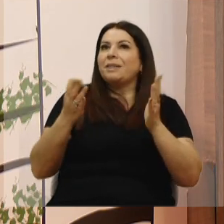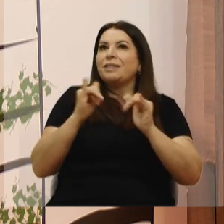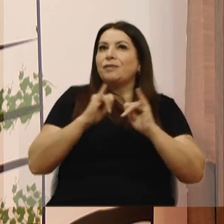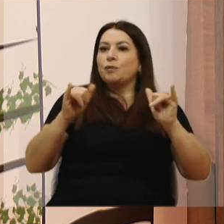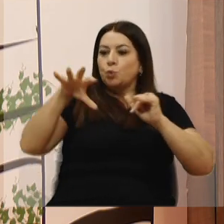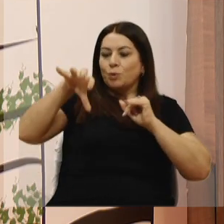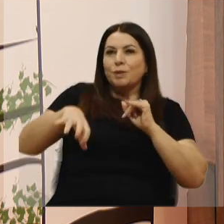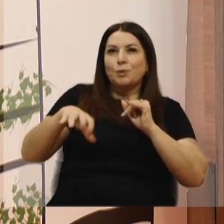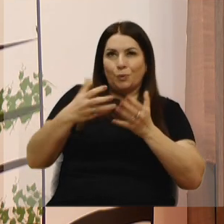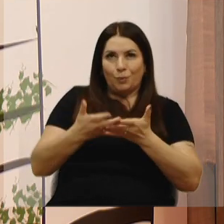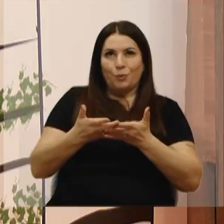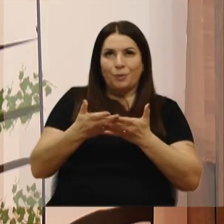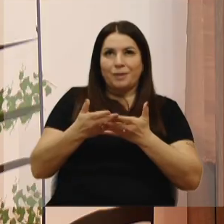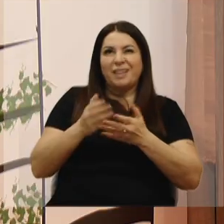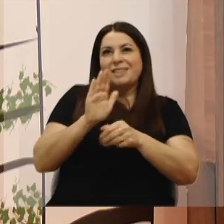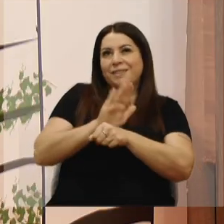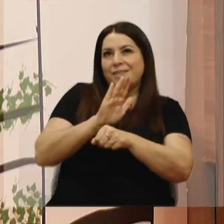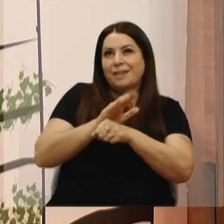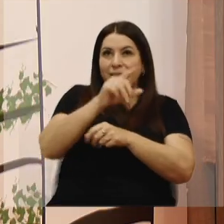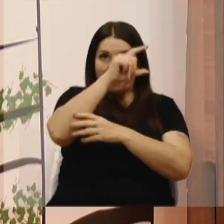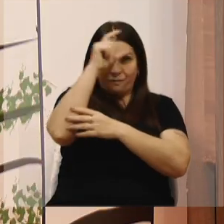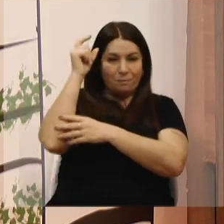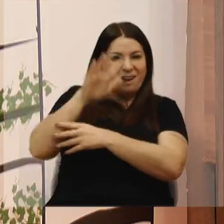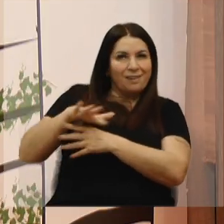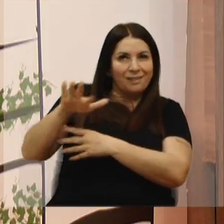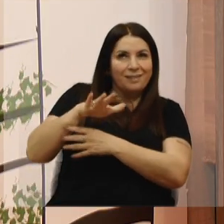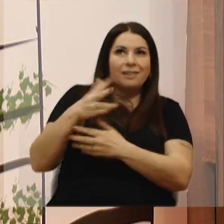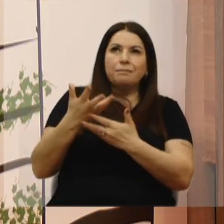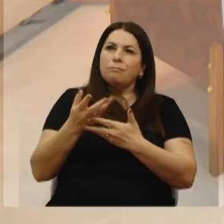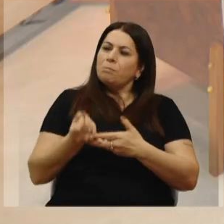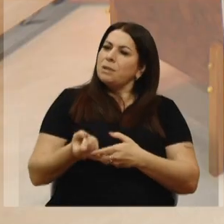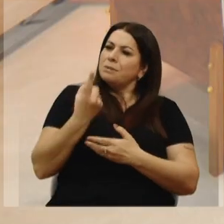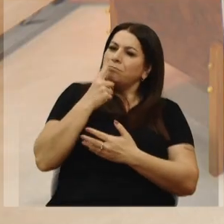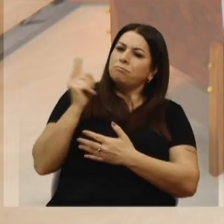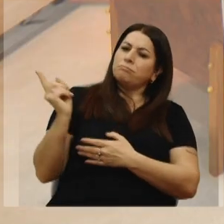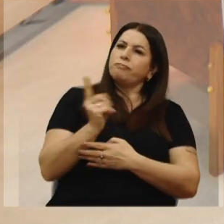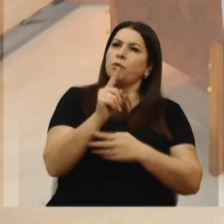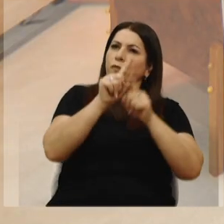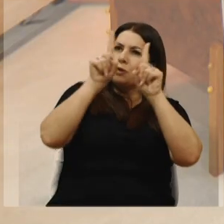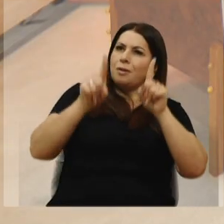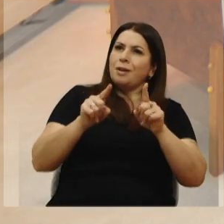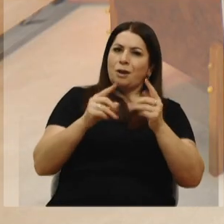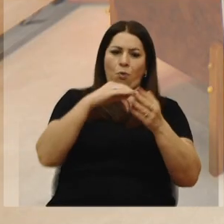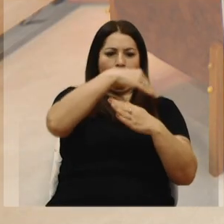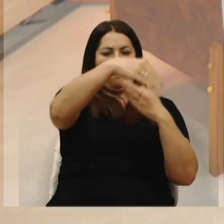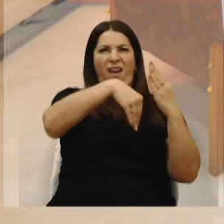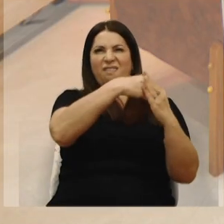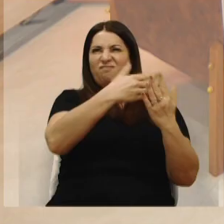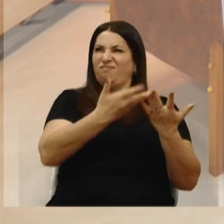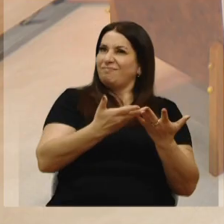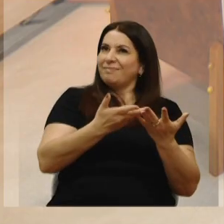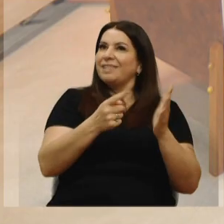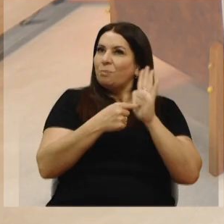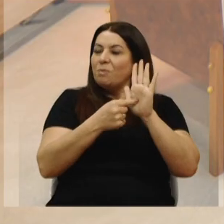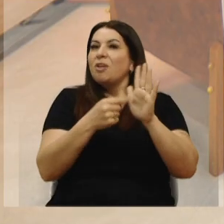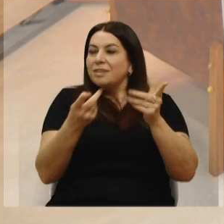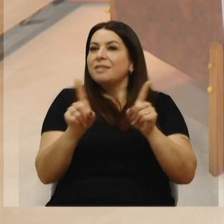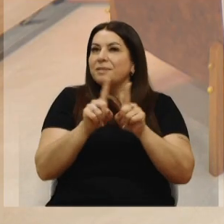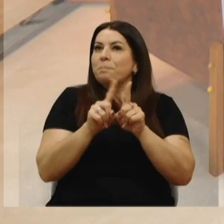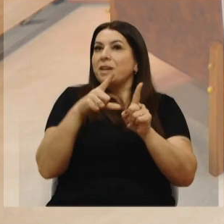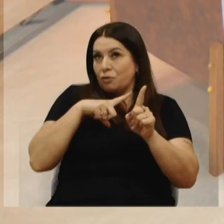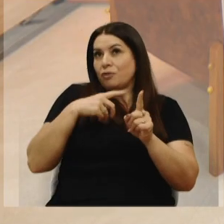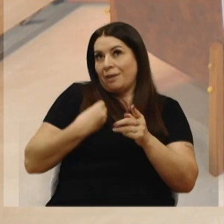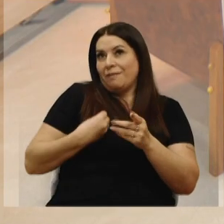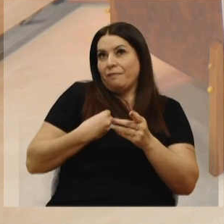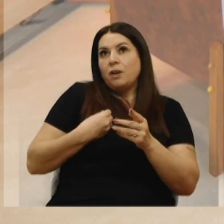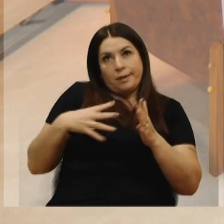eles divulgam então o setor de assistência, de enfermaria, e de repente aparece o funcionário com a mão enfaixada, então ali evidencia-se